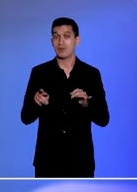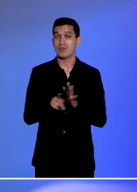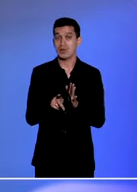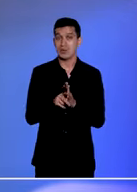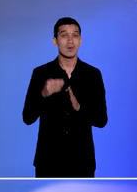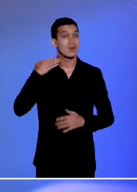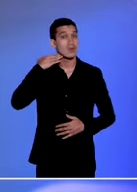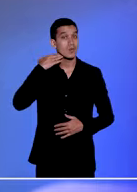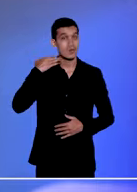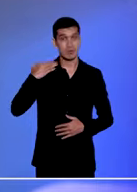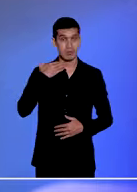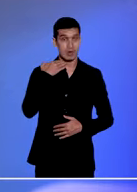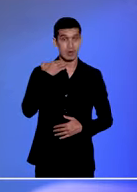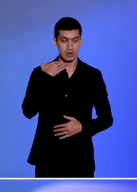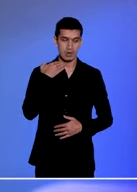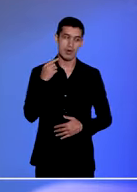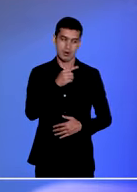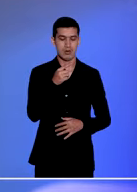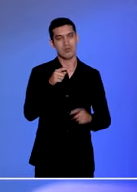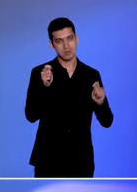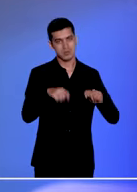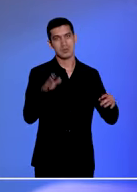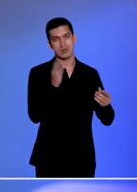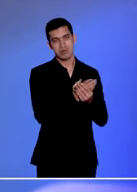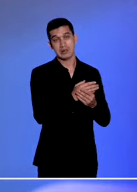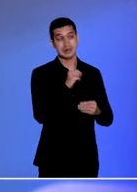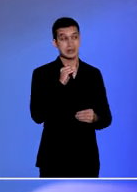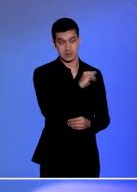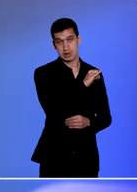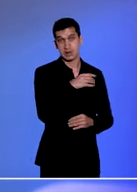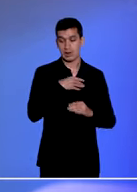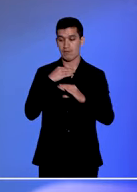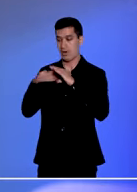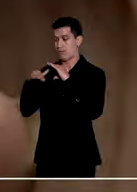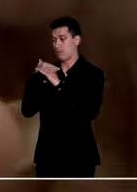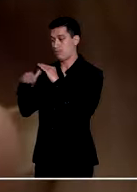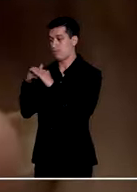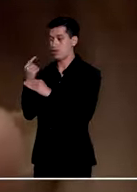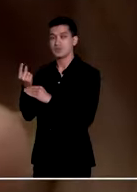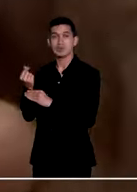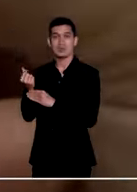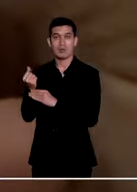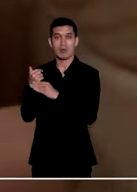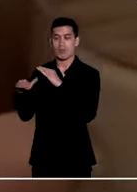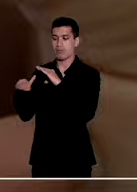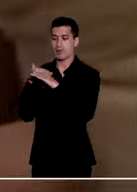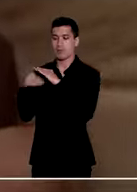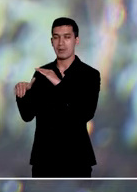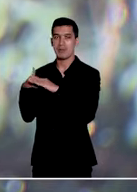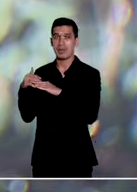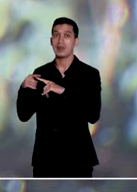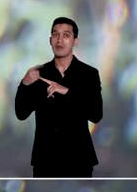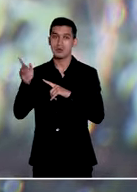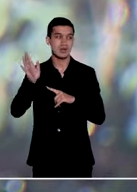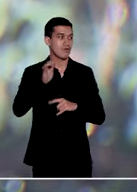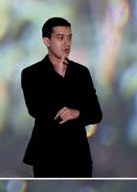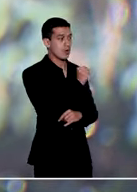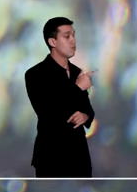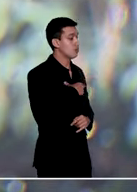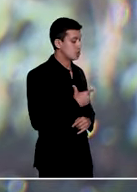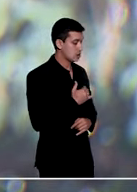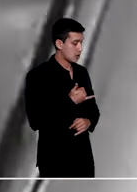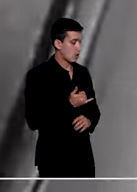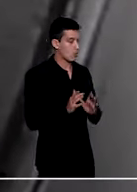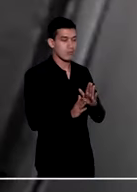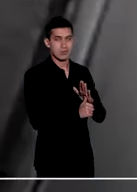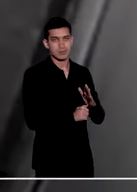transações realizadas após comunicação do roubo do celular por maioria de votos o colegiado decidiu que na